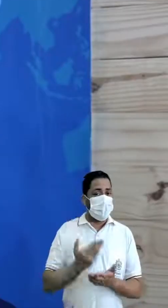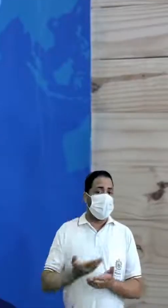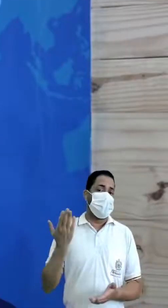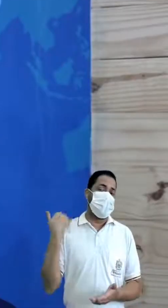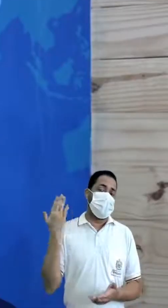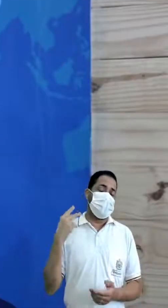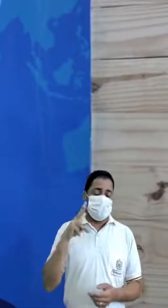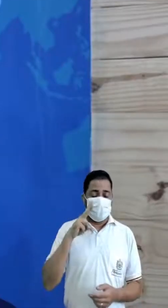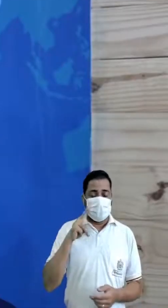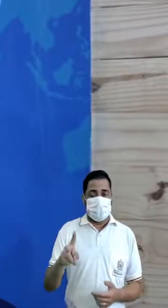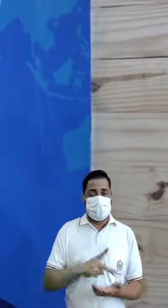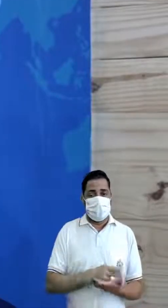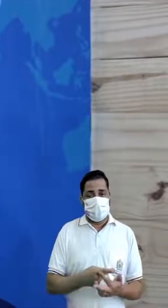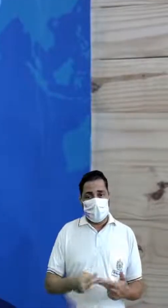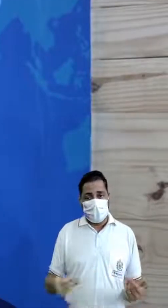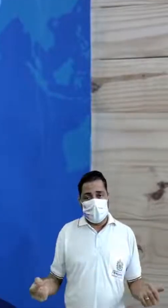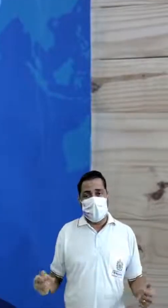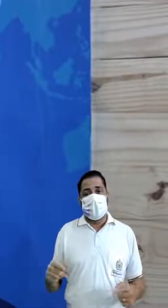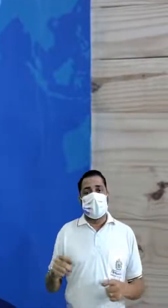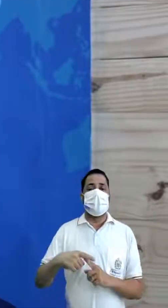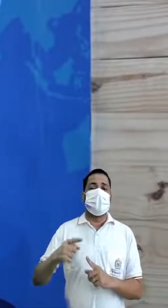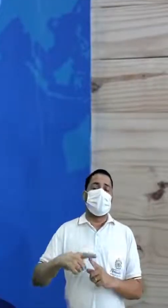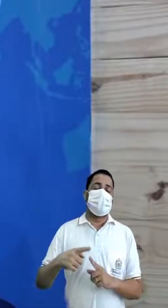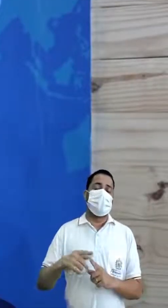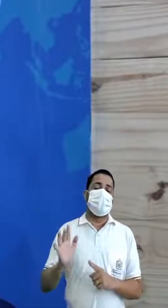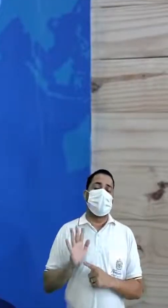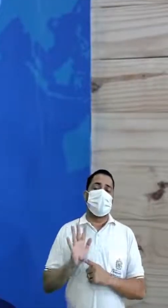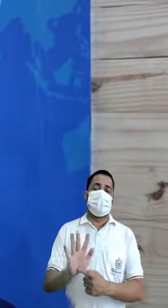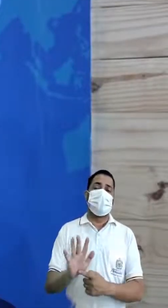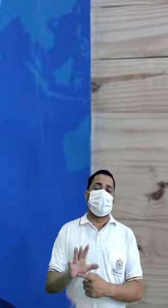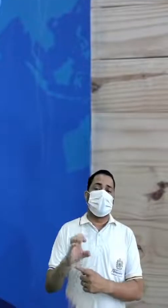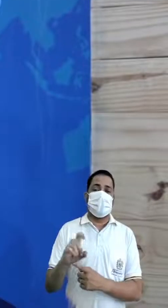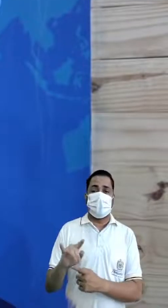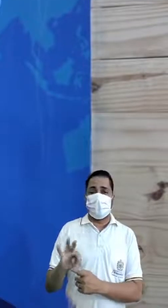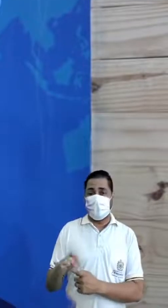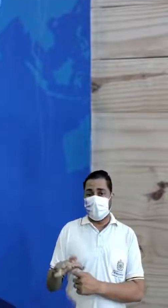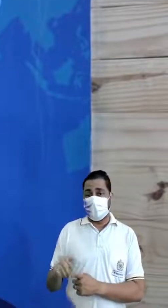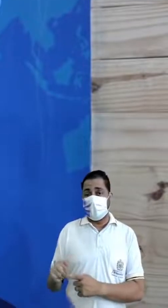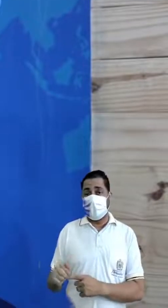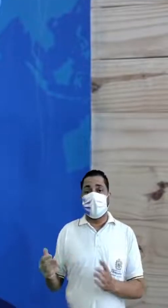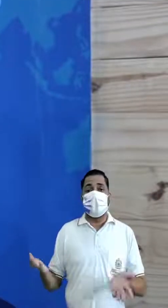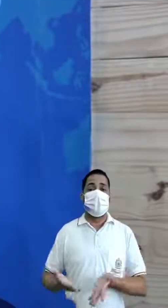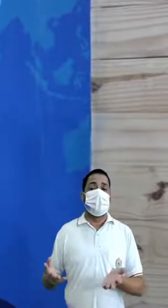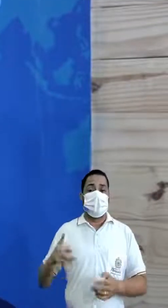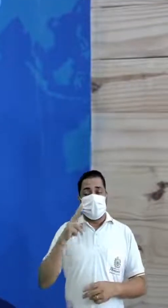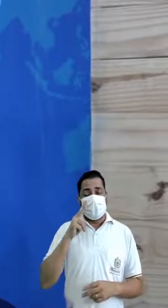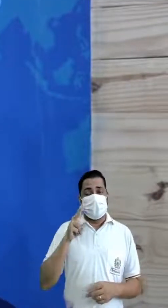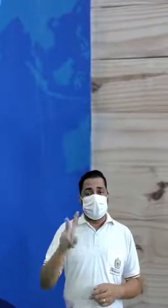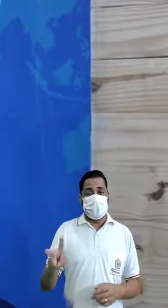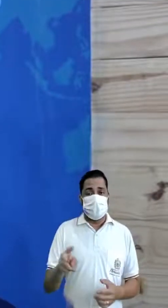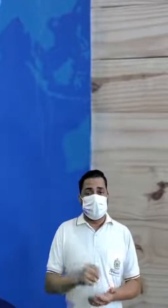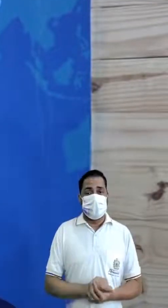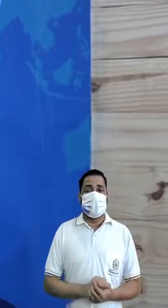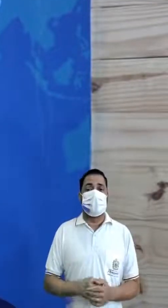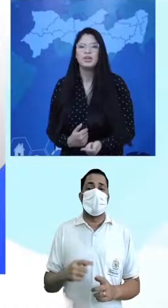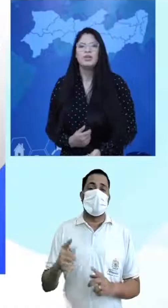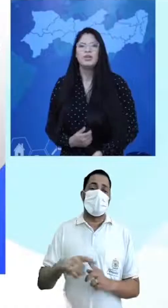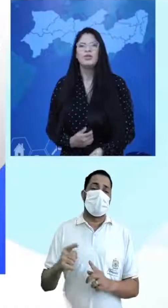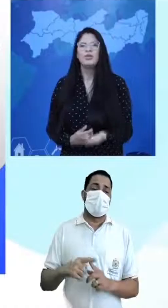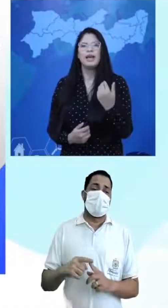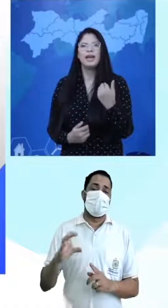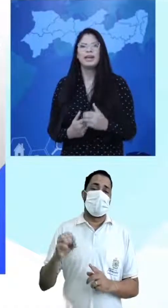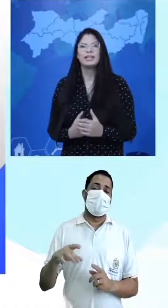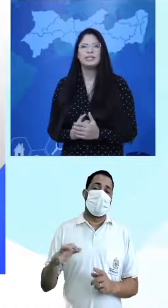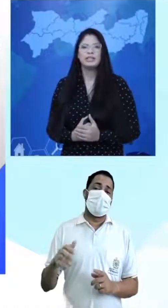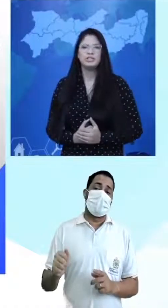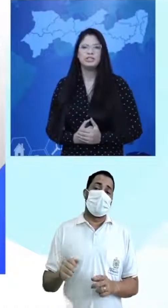vimos vários tipos de projeções cilíndricas. Hoje nós vamos ver a projeção do tipo cônica. E o